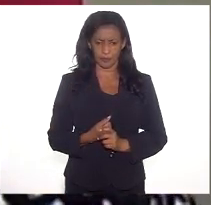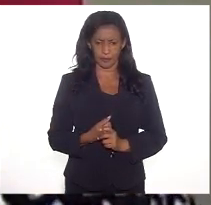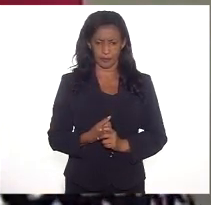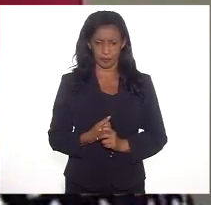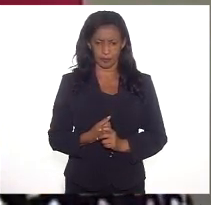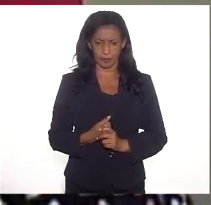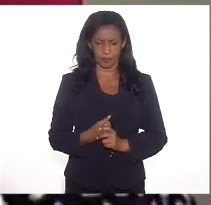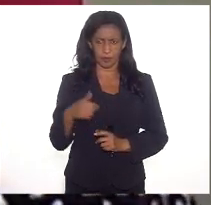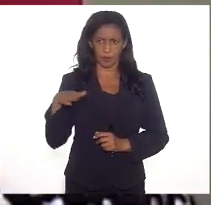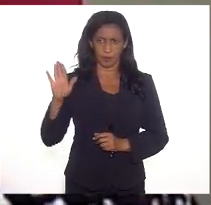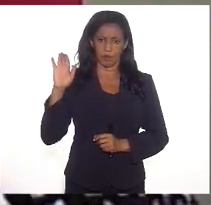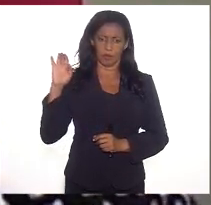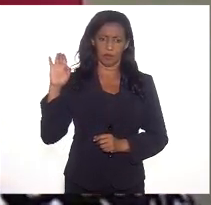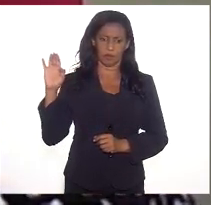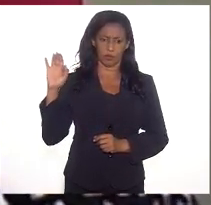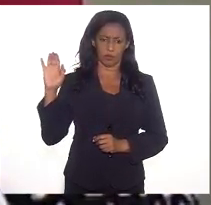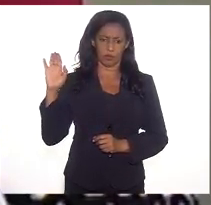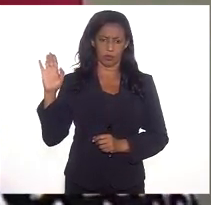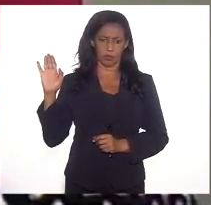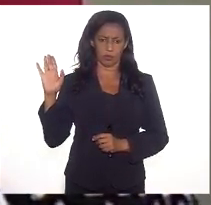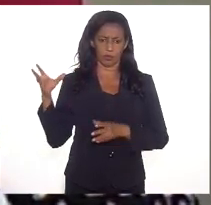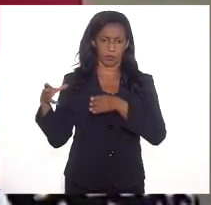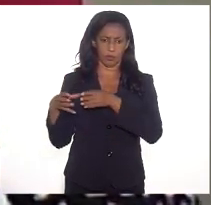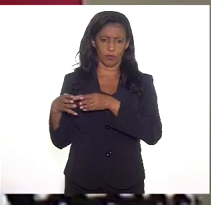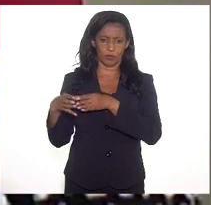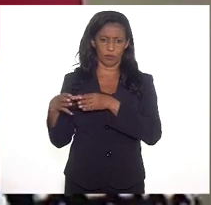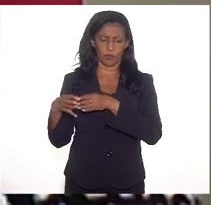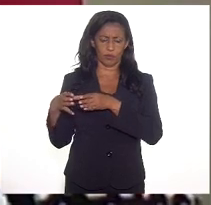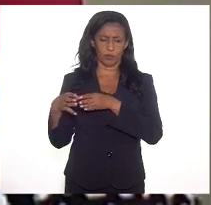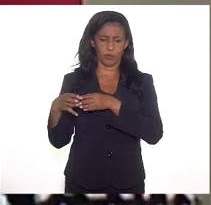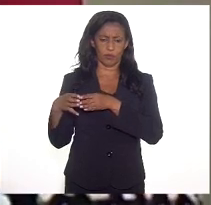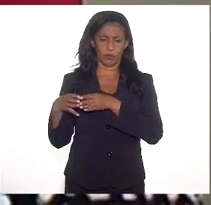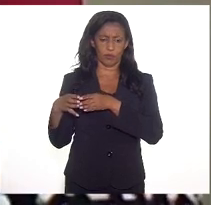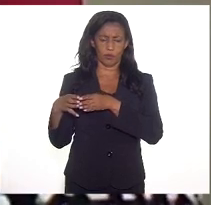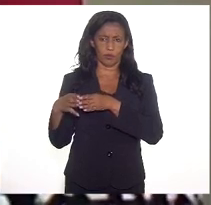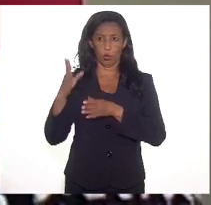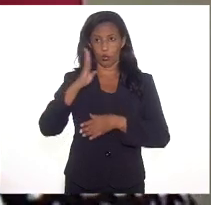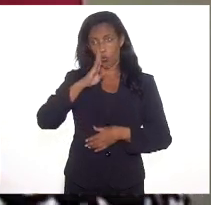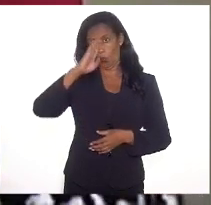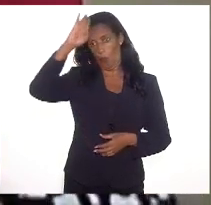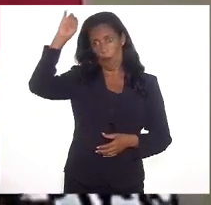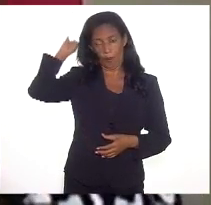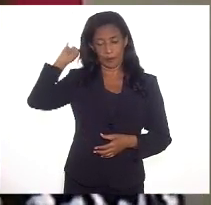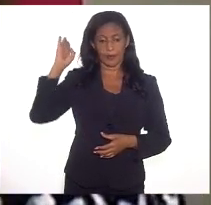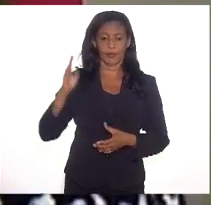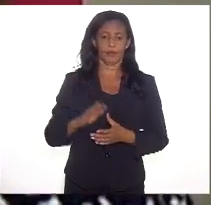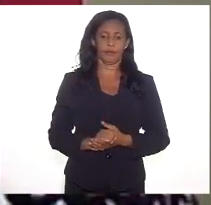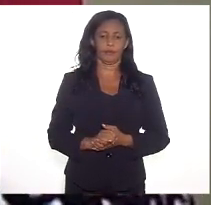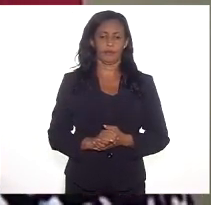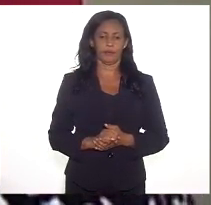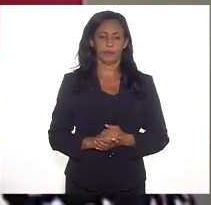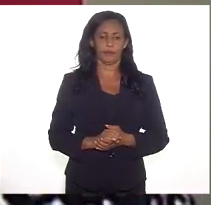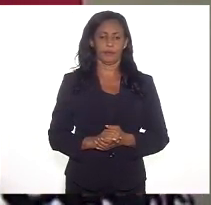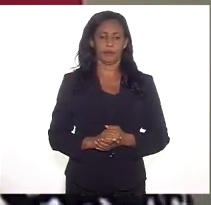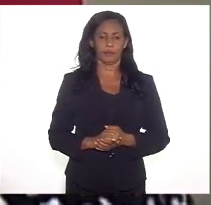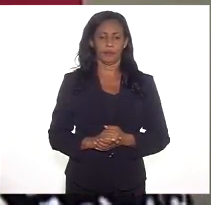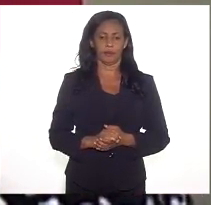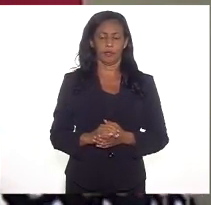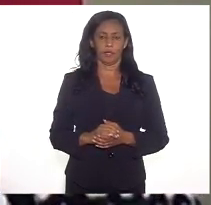inúmeros candidatos que formaram aí a comissão dos excedentes do Corpo de Bombeiro, em relação